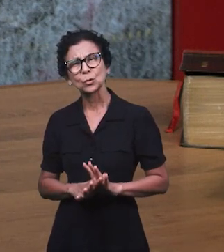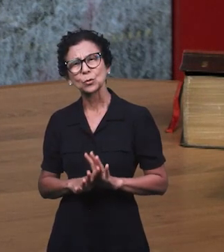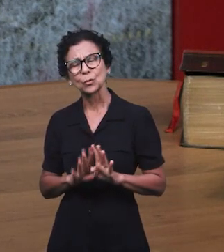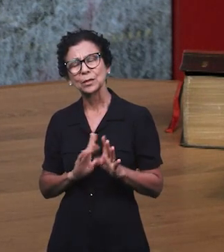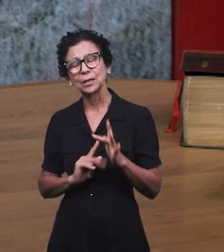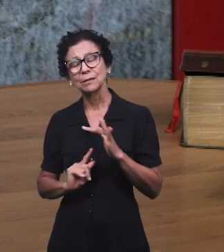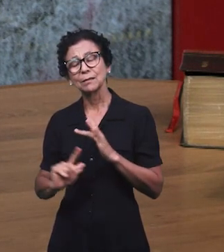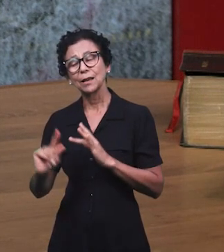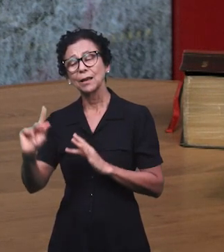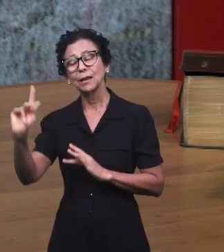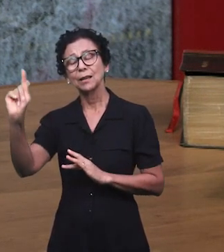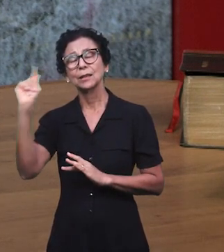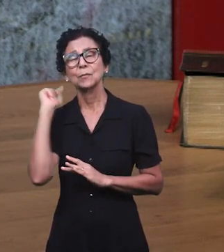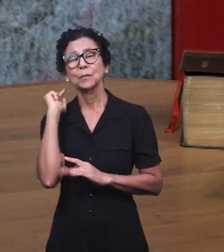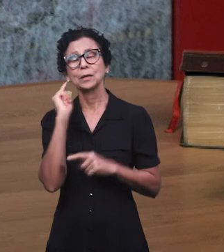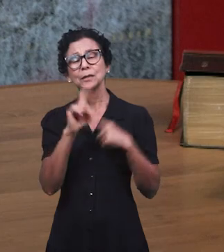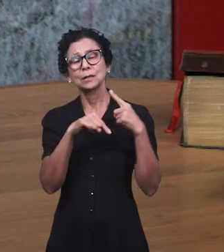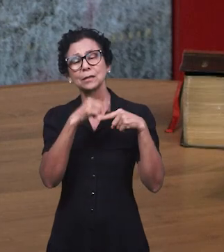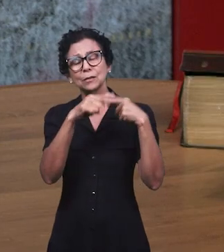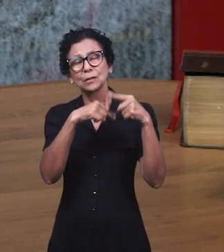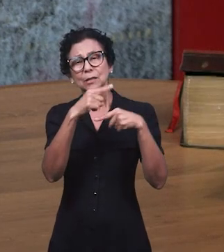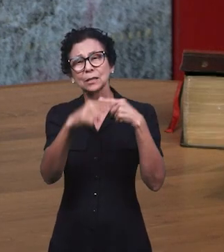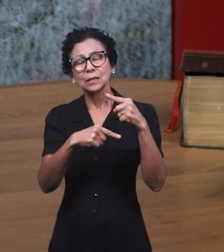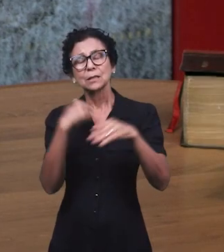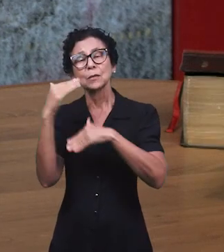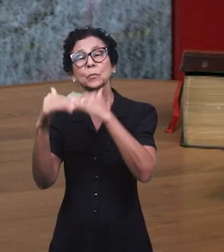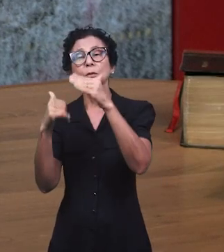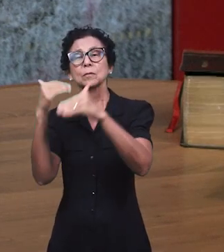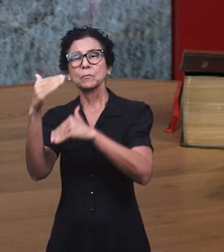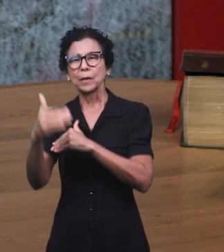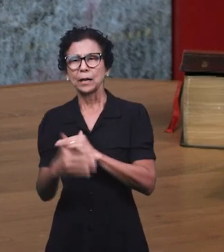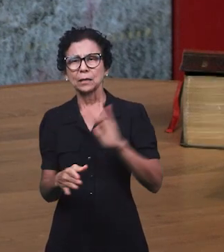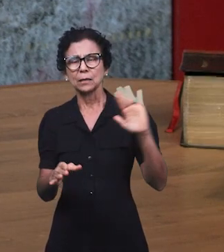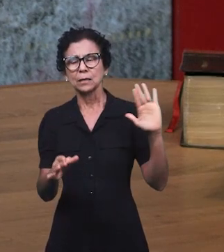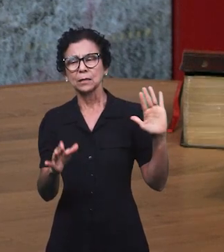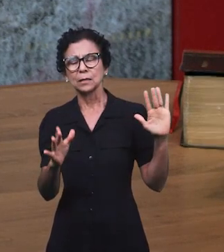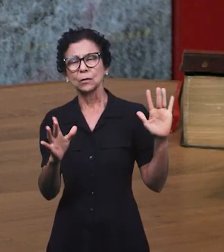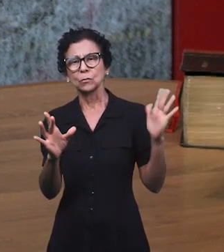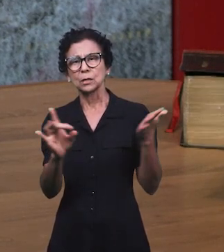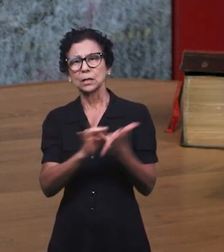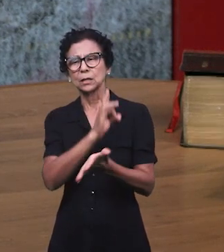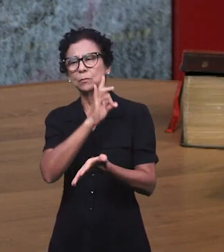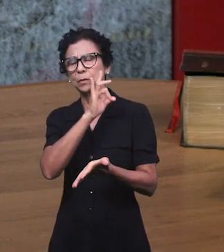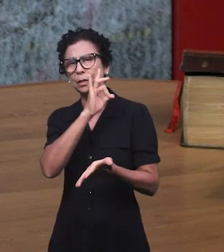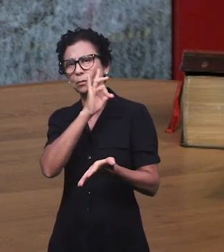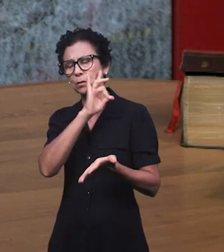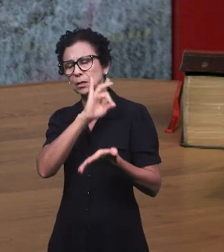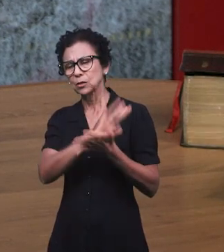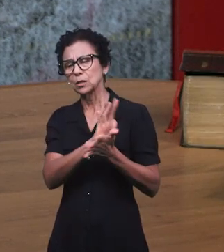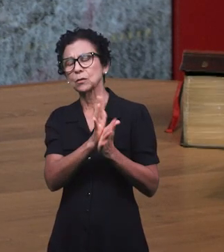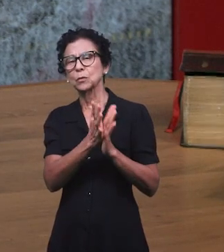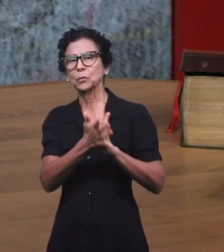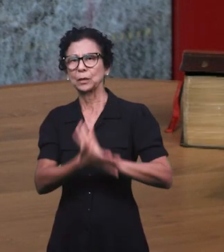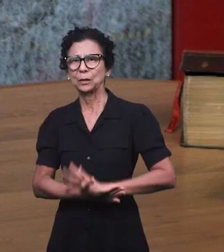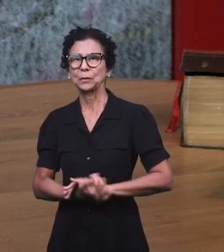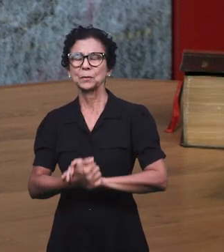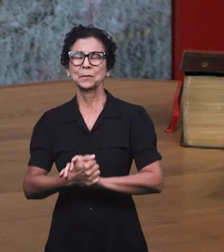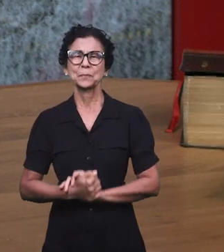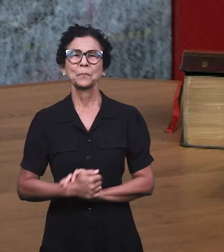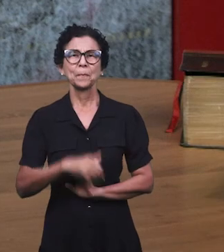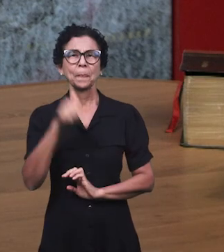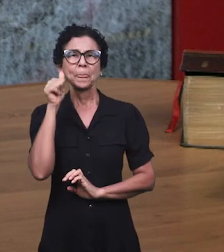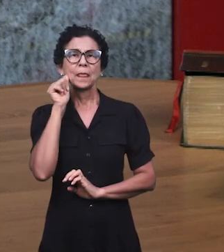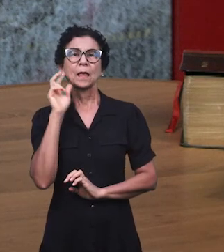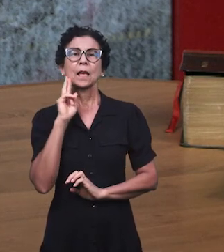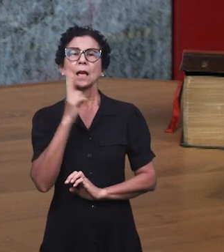possua a porta de seus aborrecedores. E Rebeca se levantou com as suas moças, e subiram sobre os camelos,